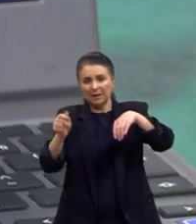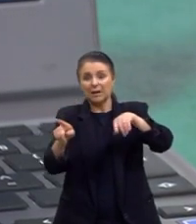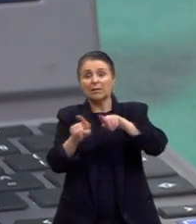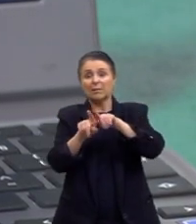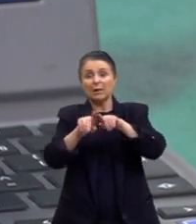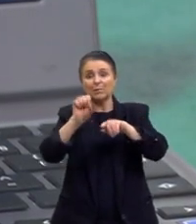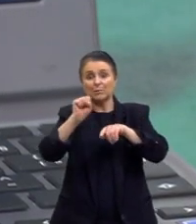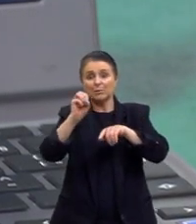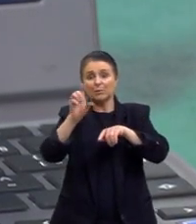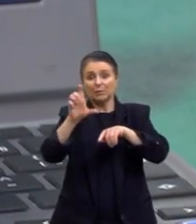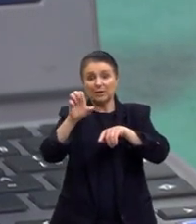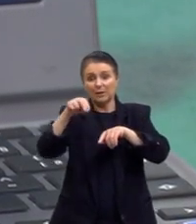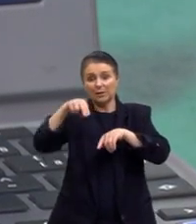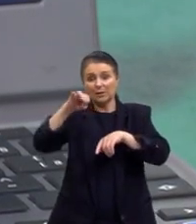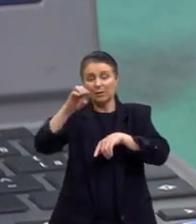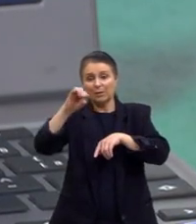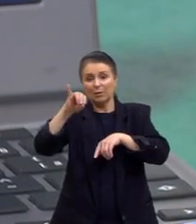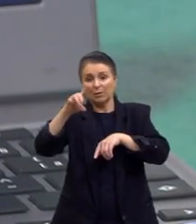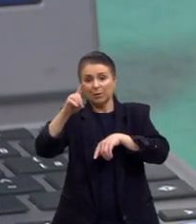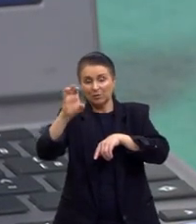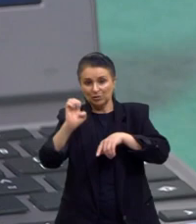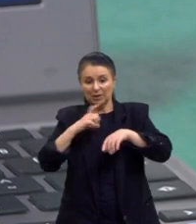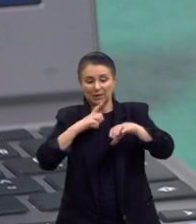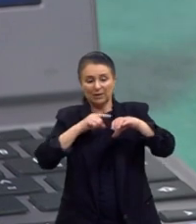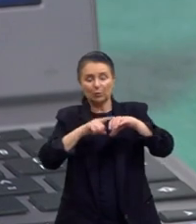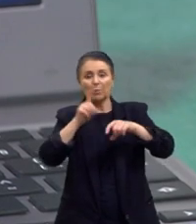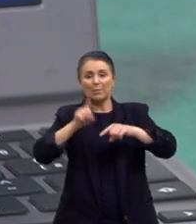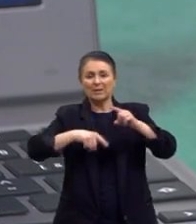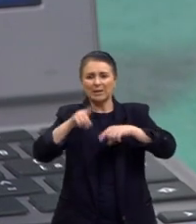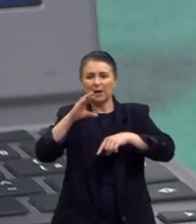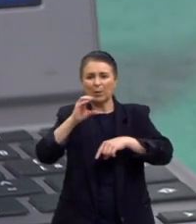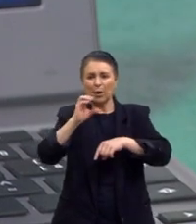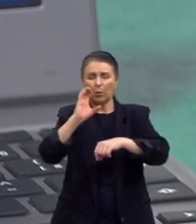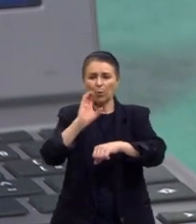metálico, tá? Ele é de cobre. Aqui dentro, a gente